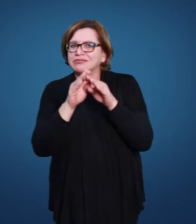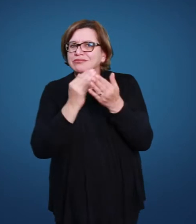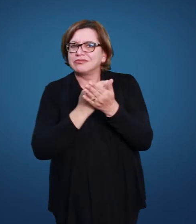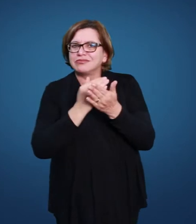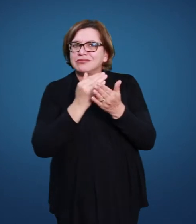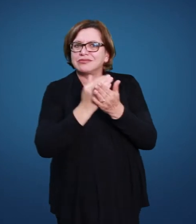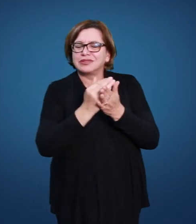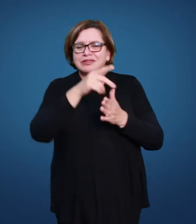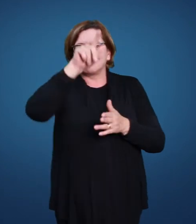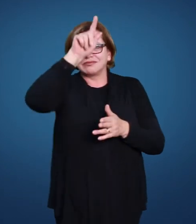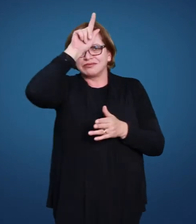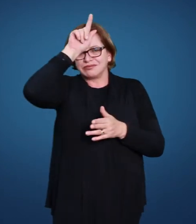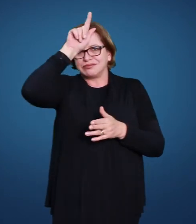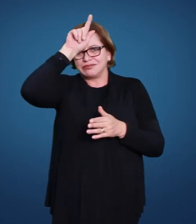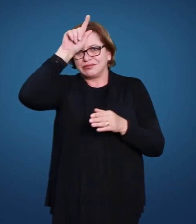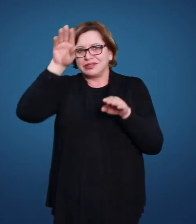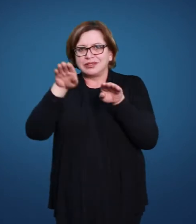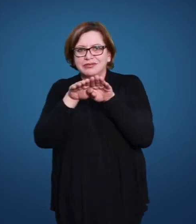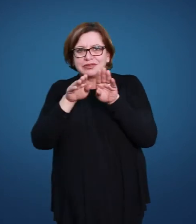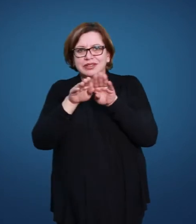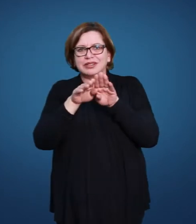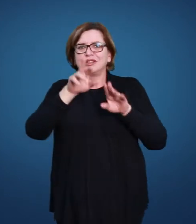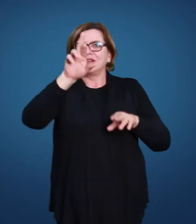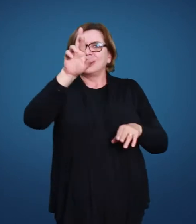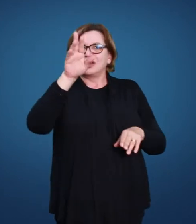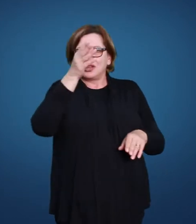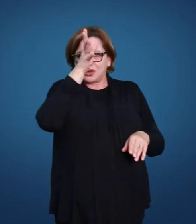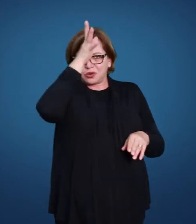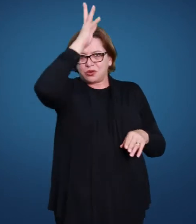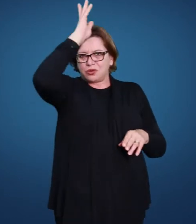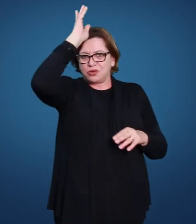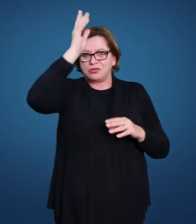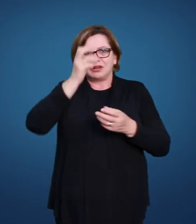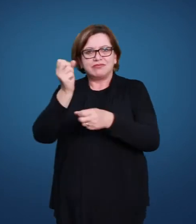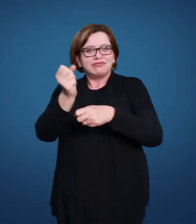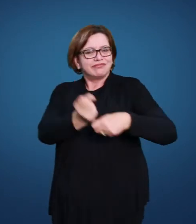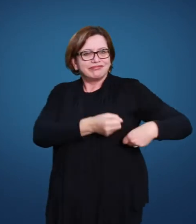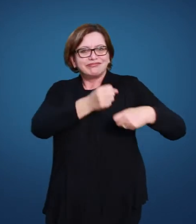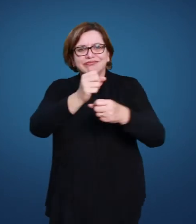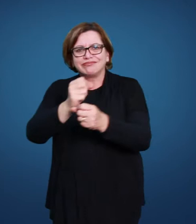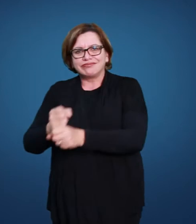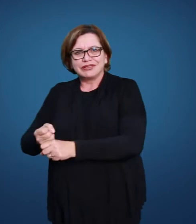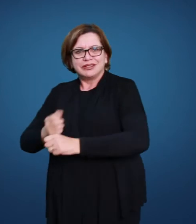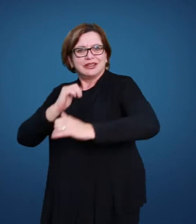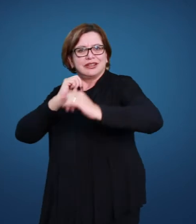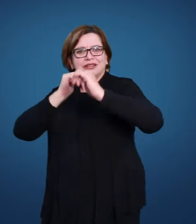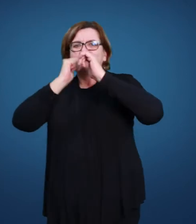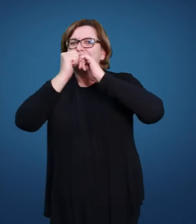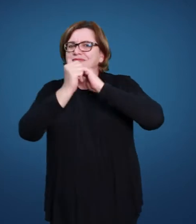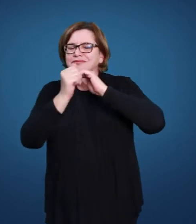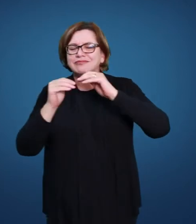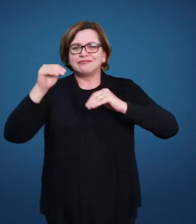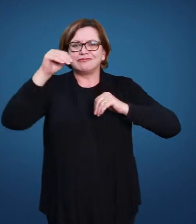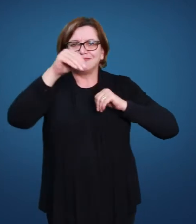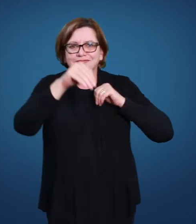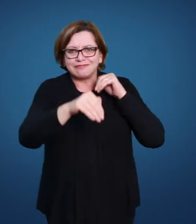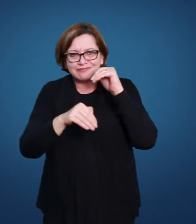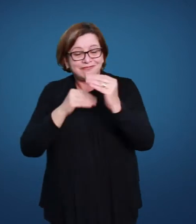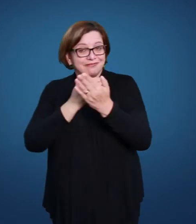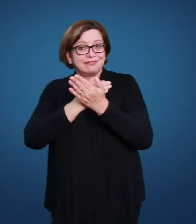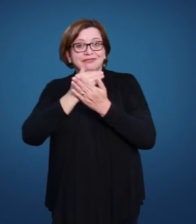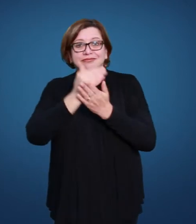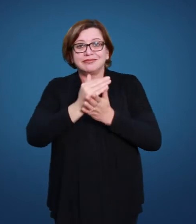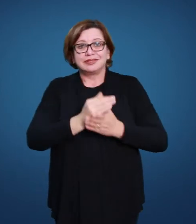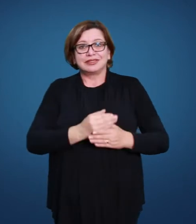lá com o povo grego e o povo da Roma do remo, atletismo, natação. Então, o início da racionalização